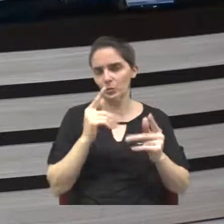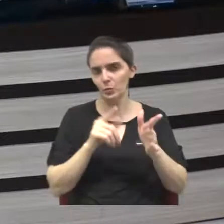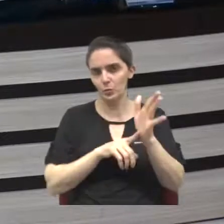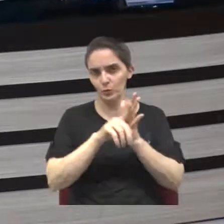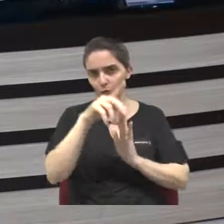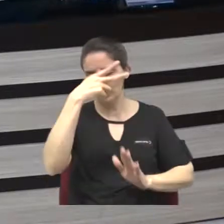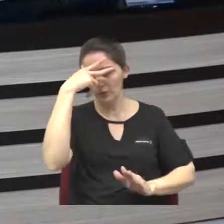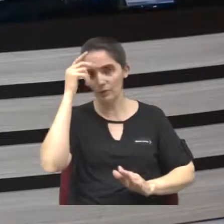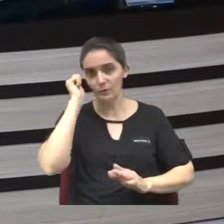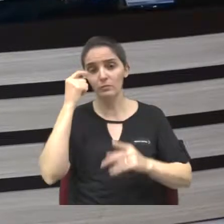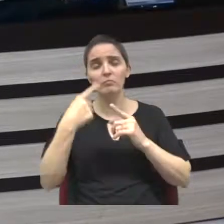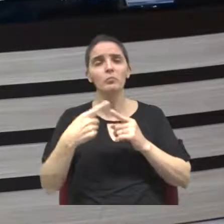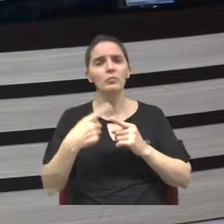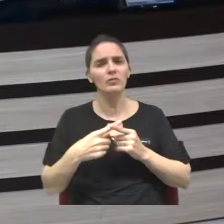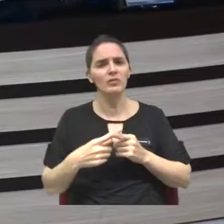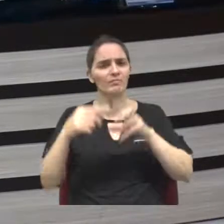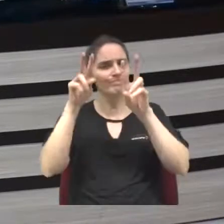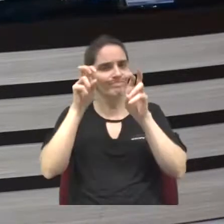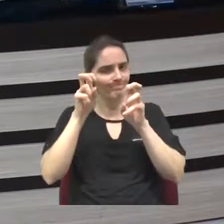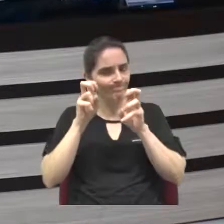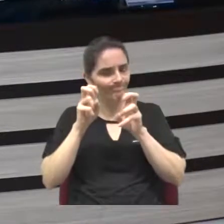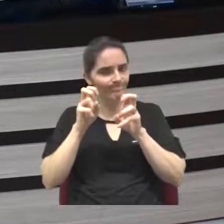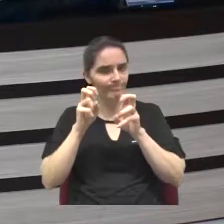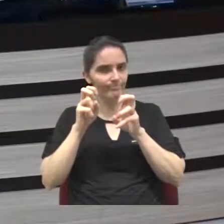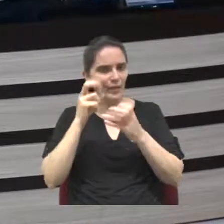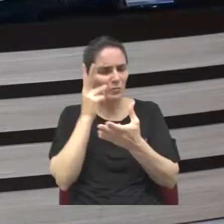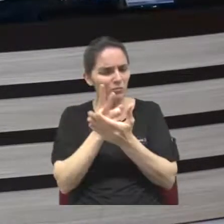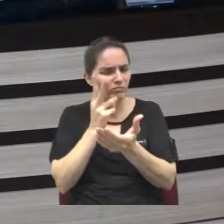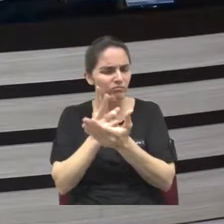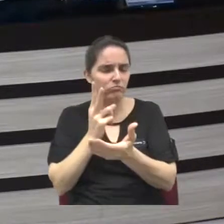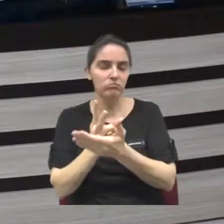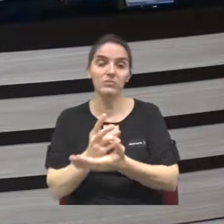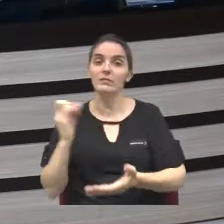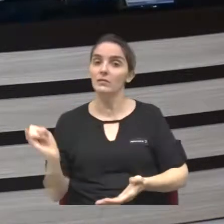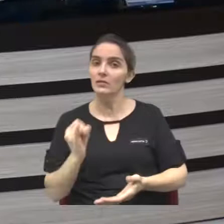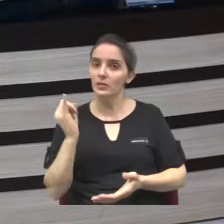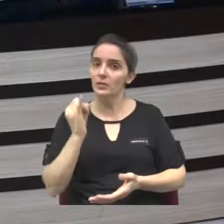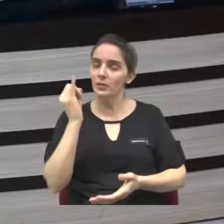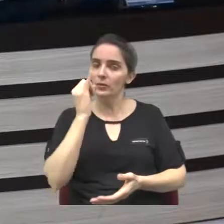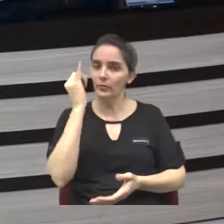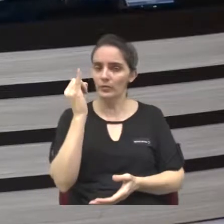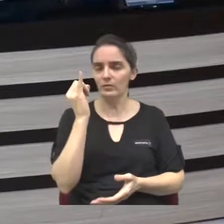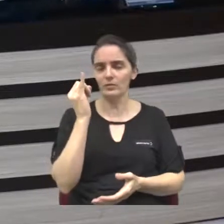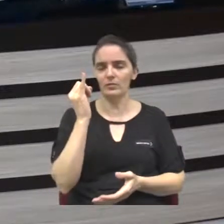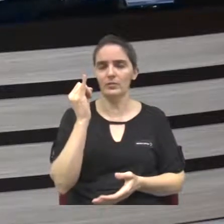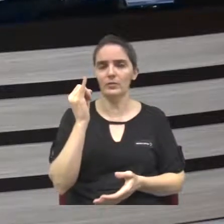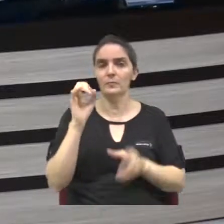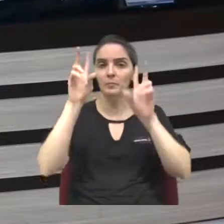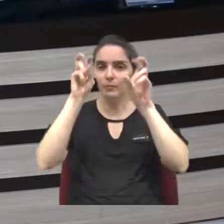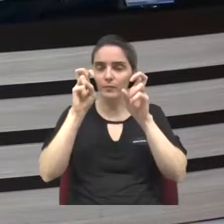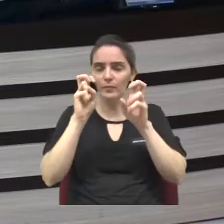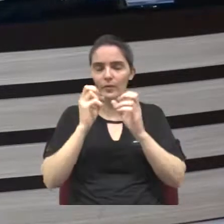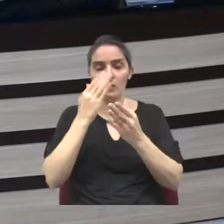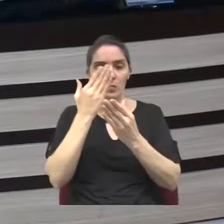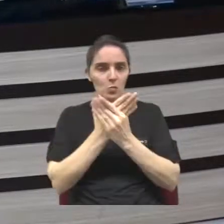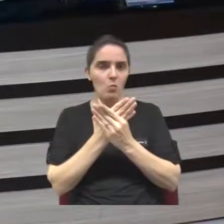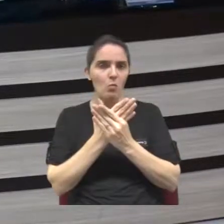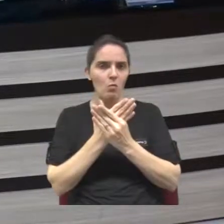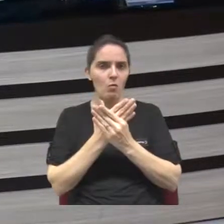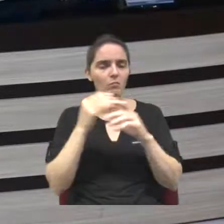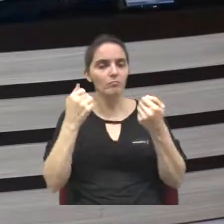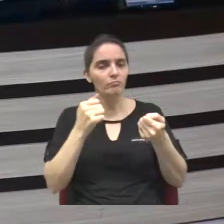em virtude dos assuntos constantes dos requerimentos protocolados nessa Prefeitura Municipal, merecerem uma análise mais